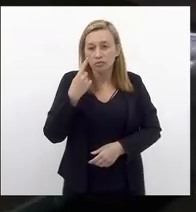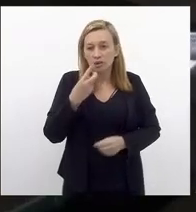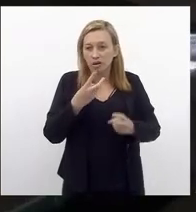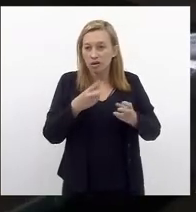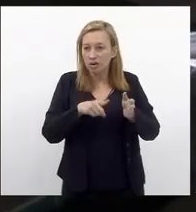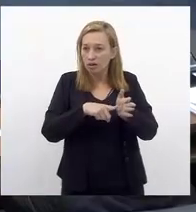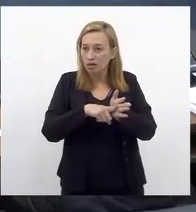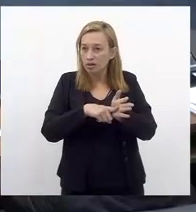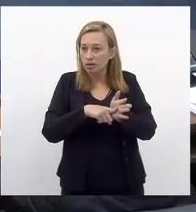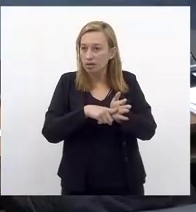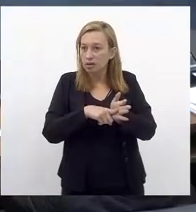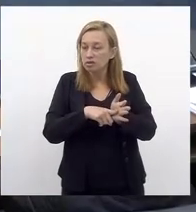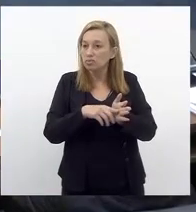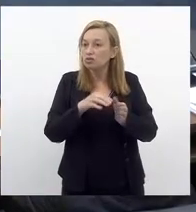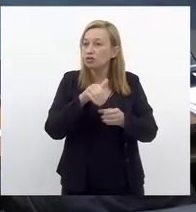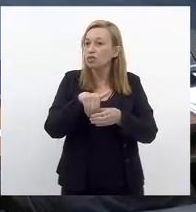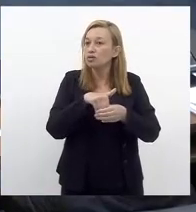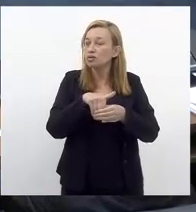Presidente